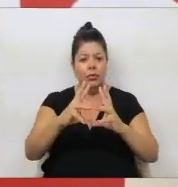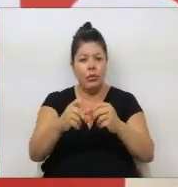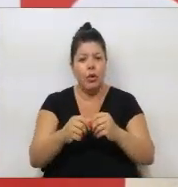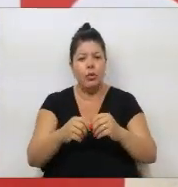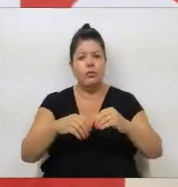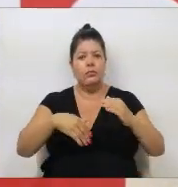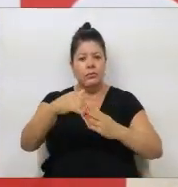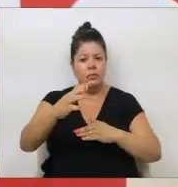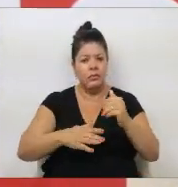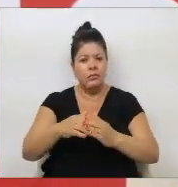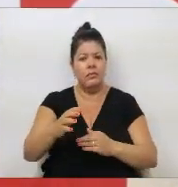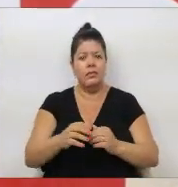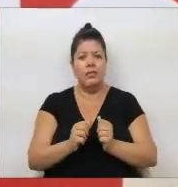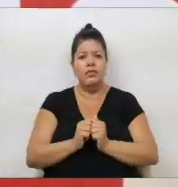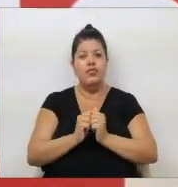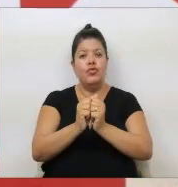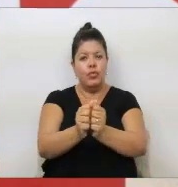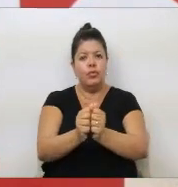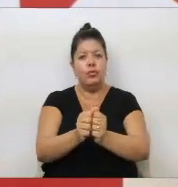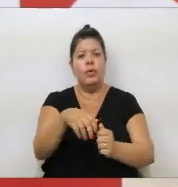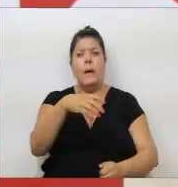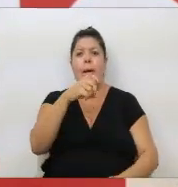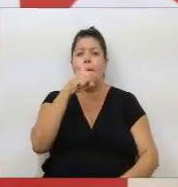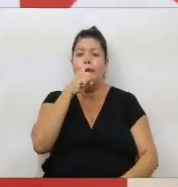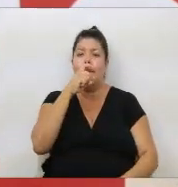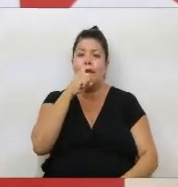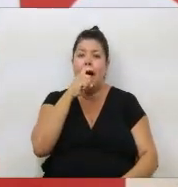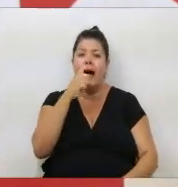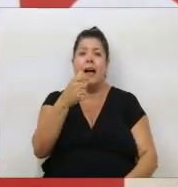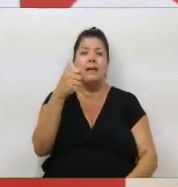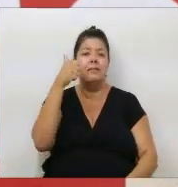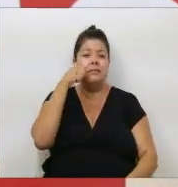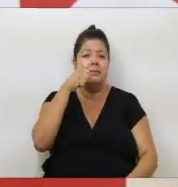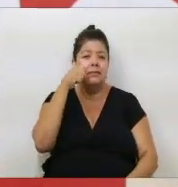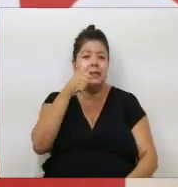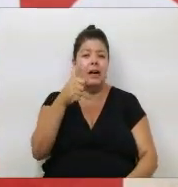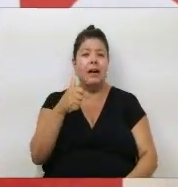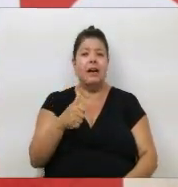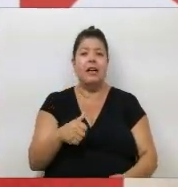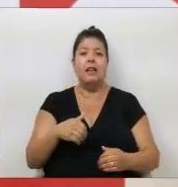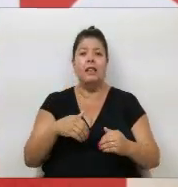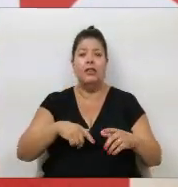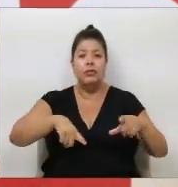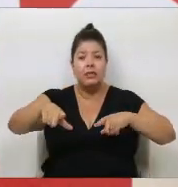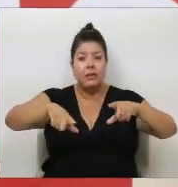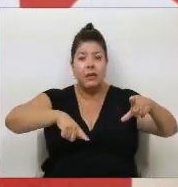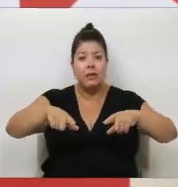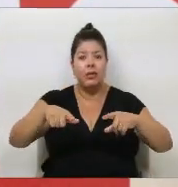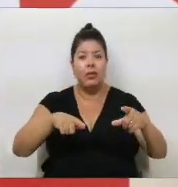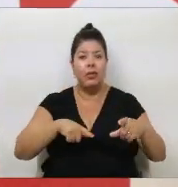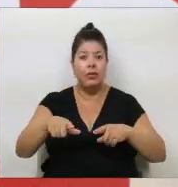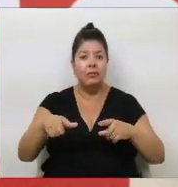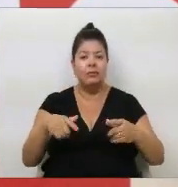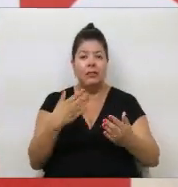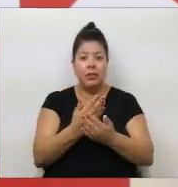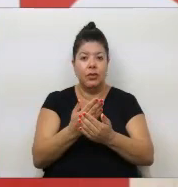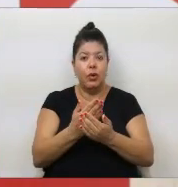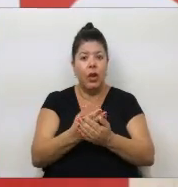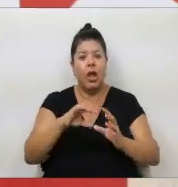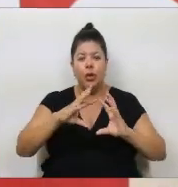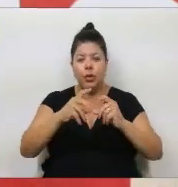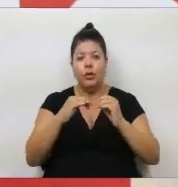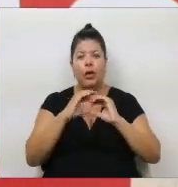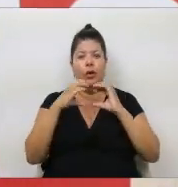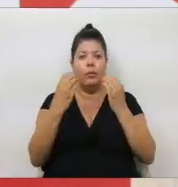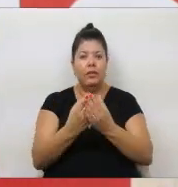vamos convidar os pais, os alunos, os funcionários da escola e a comunidade escolar. Porque nós